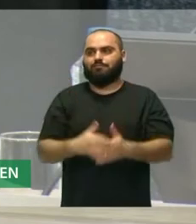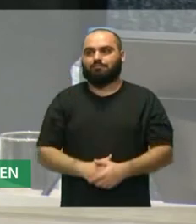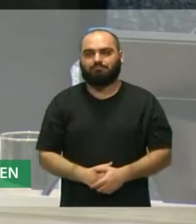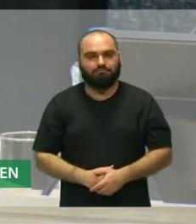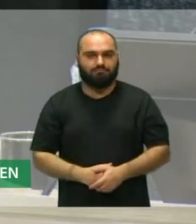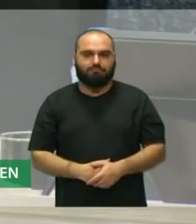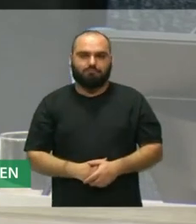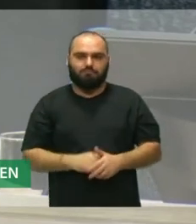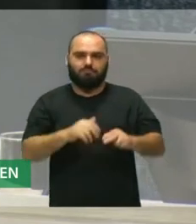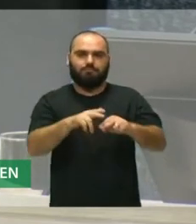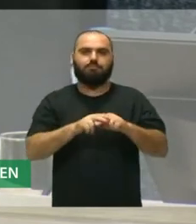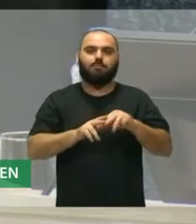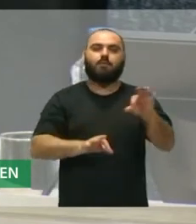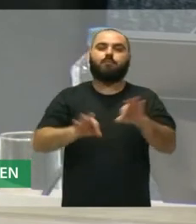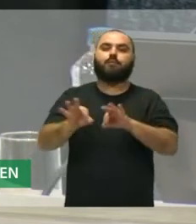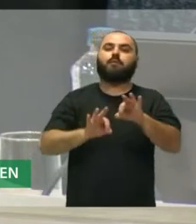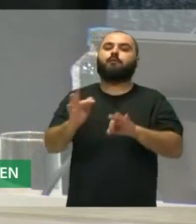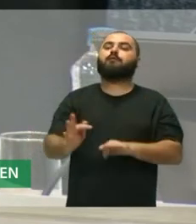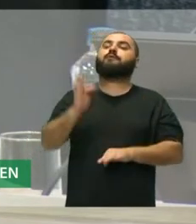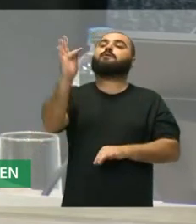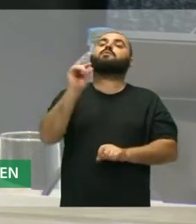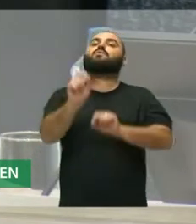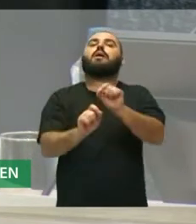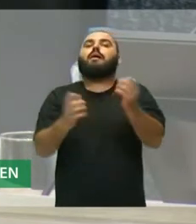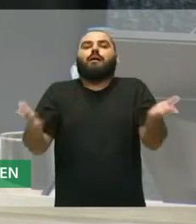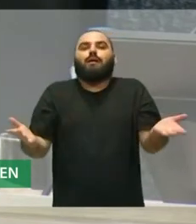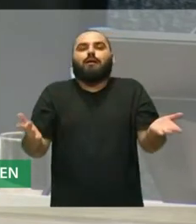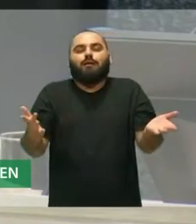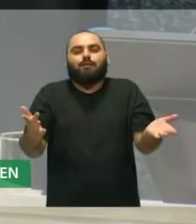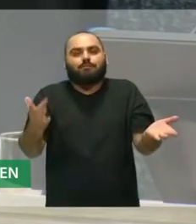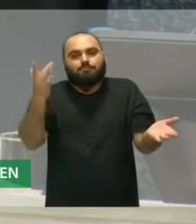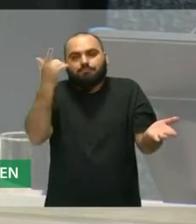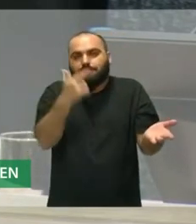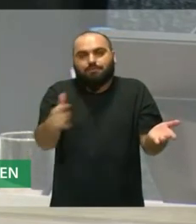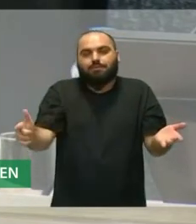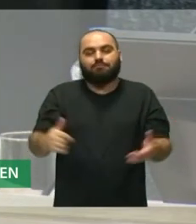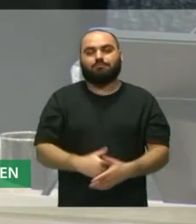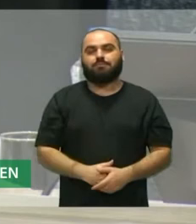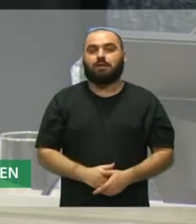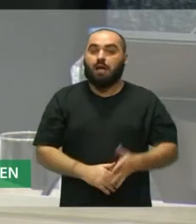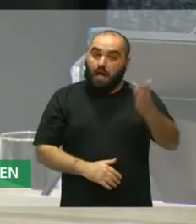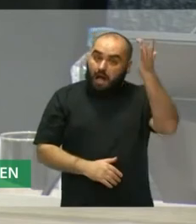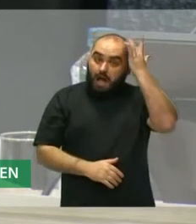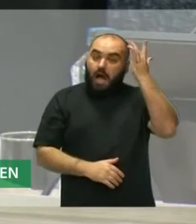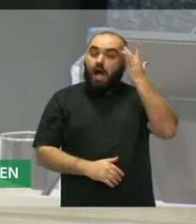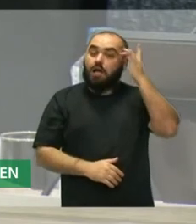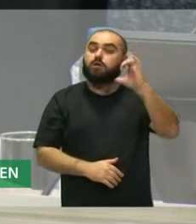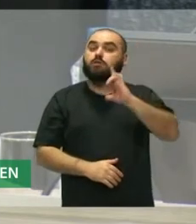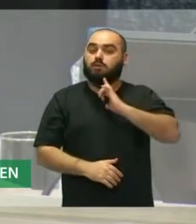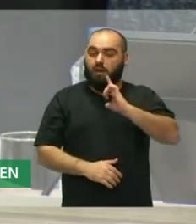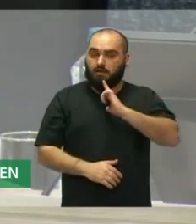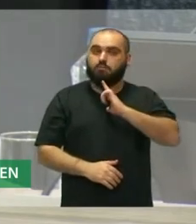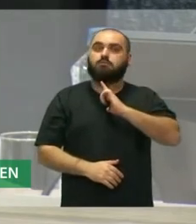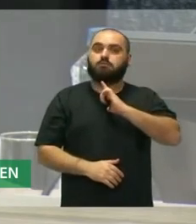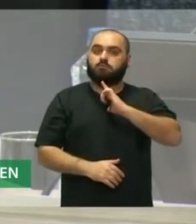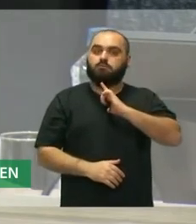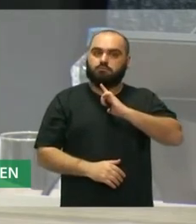programar. Programar o quê, na verdade? Né? Eu acredito que existe um comprometimento muito